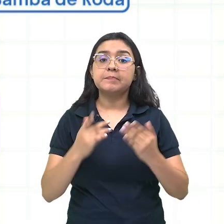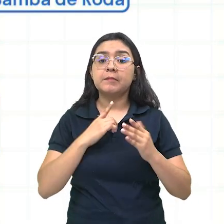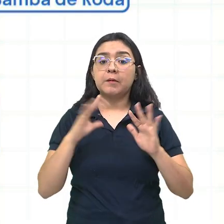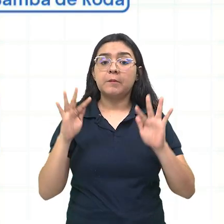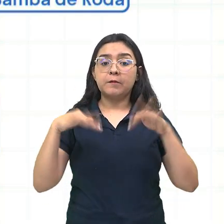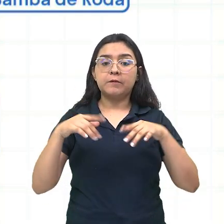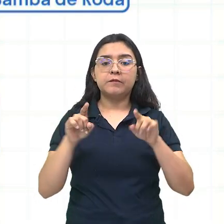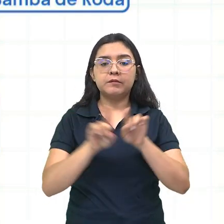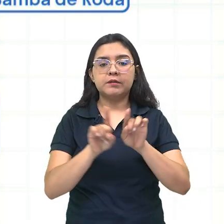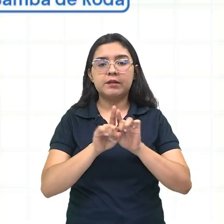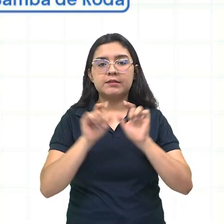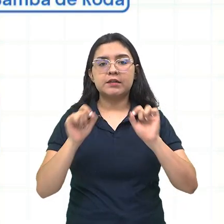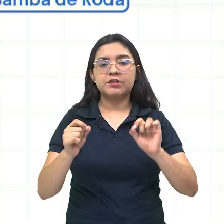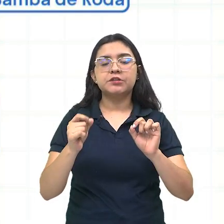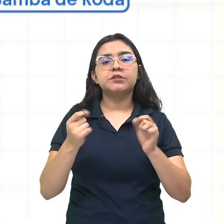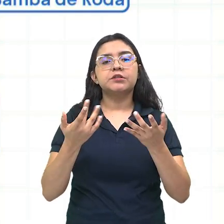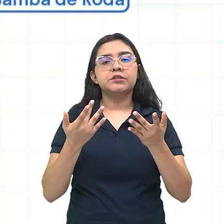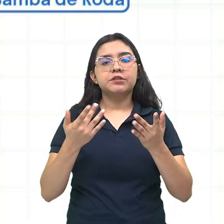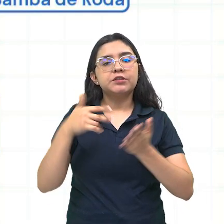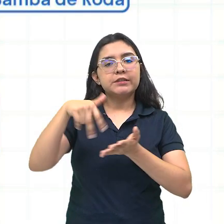nas danças de espetáculo,